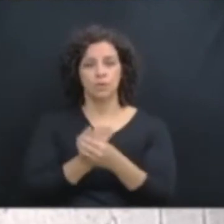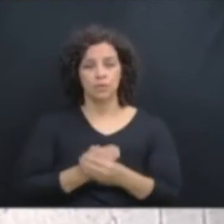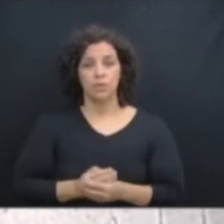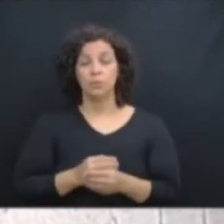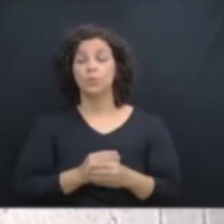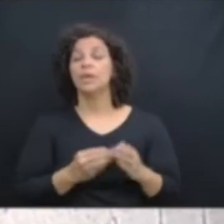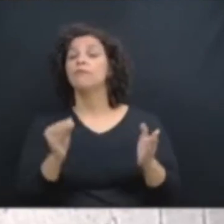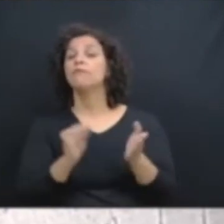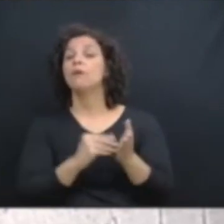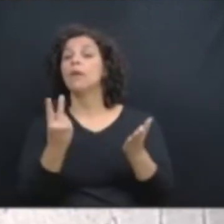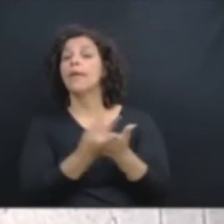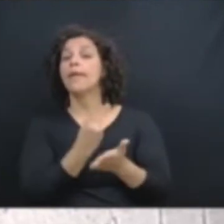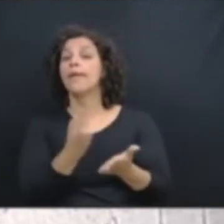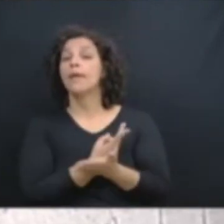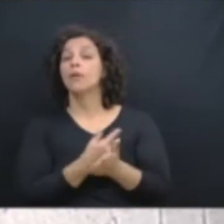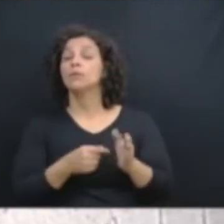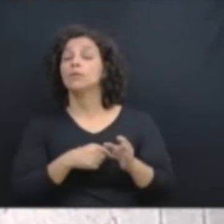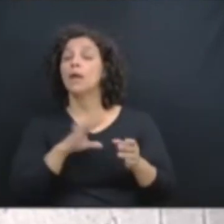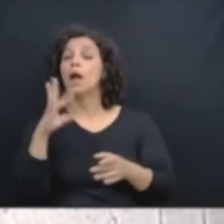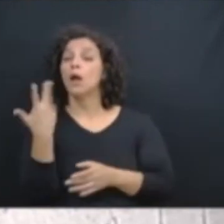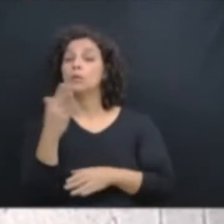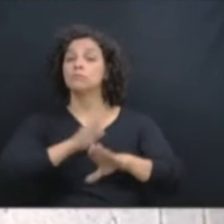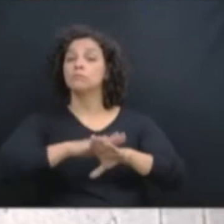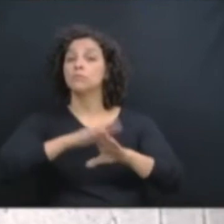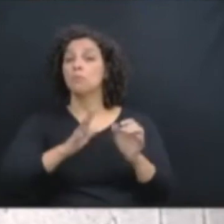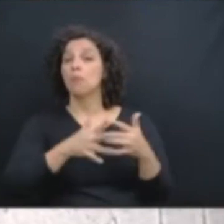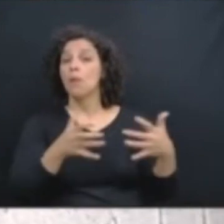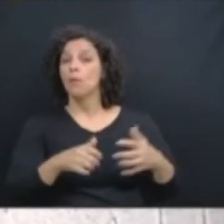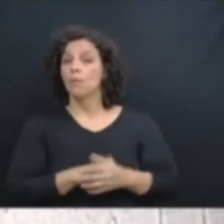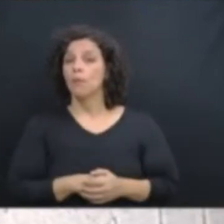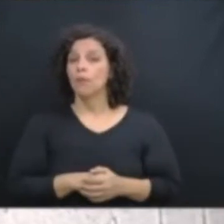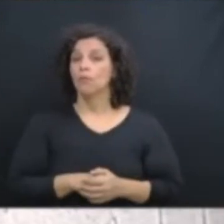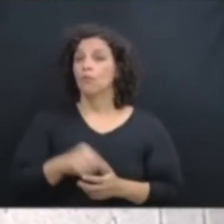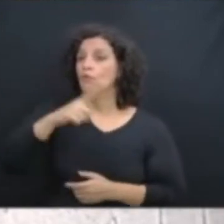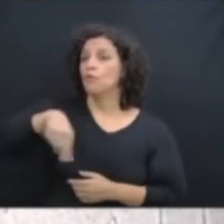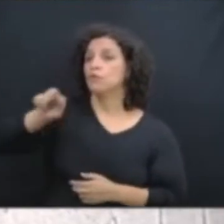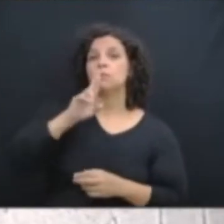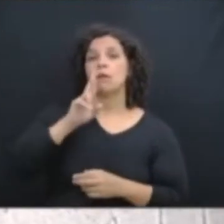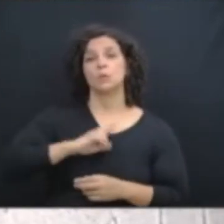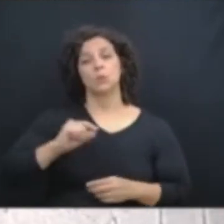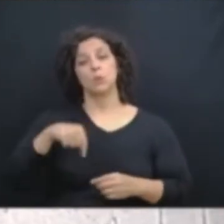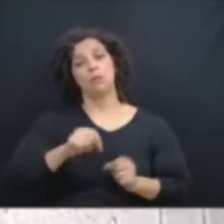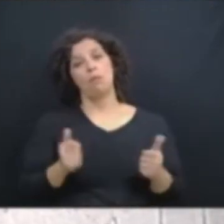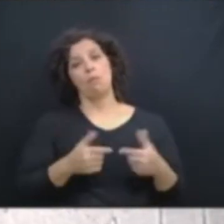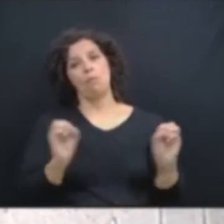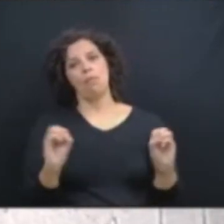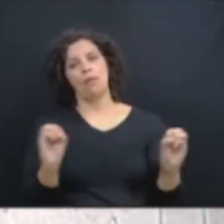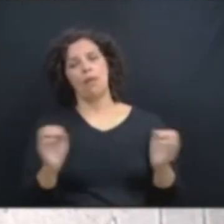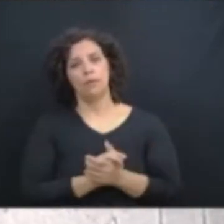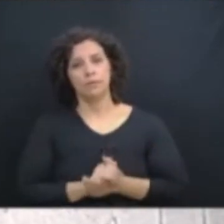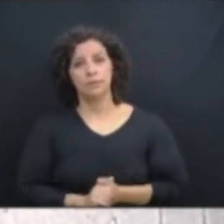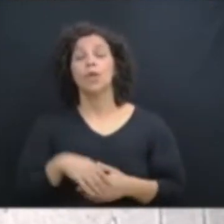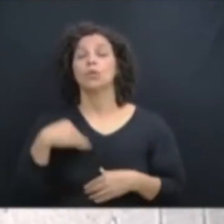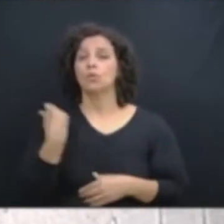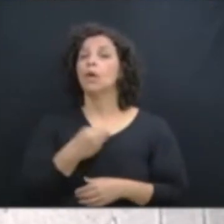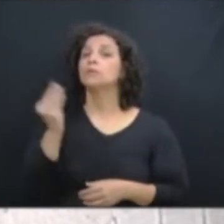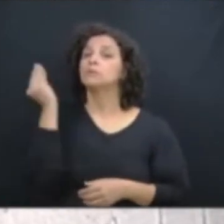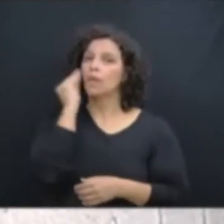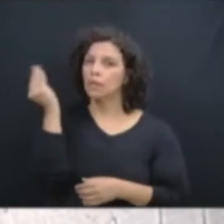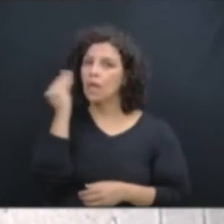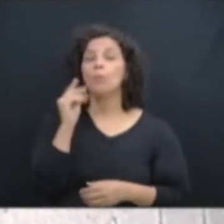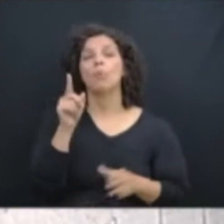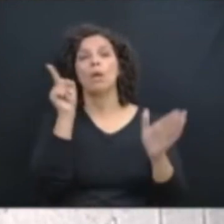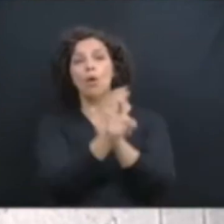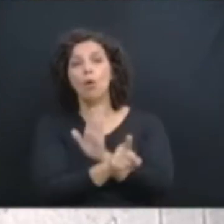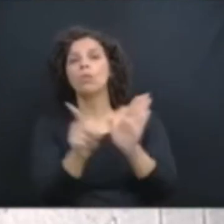estas irregularidades acometidas pela Copel e não respondidas essa casa. Não foi por falta de esforço